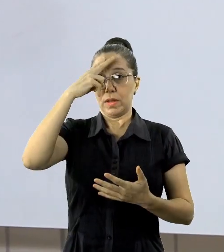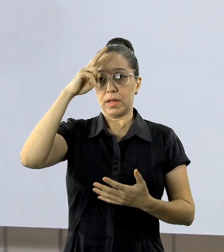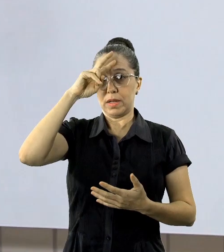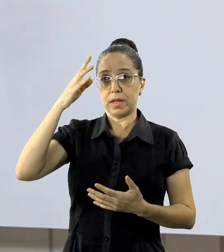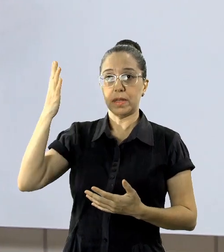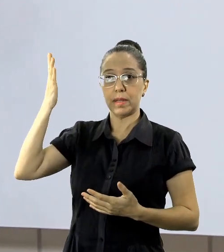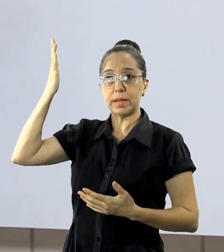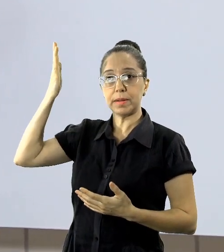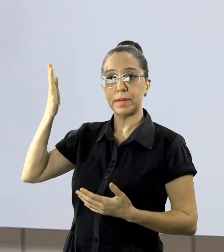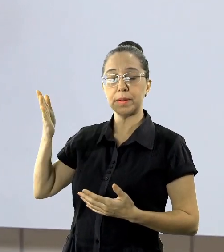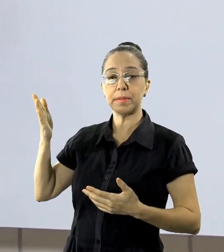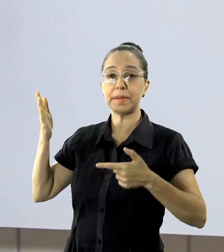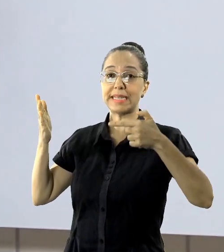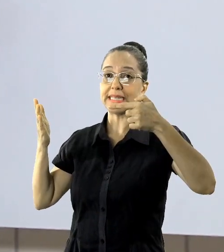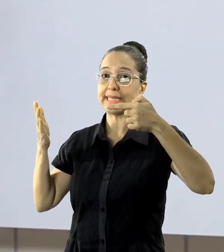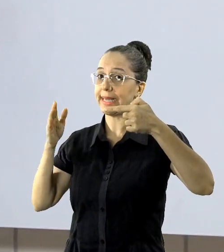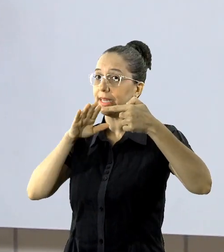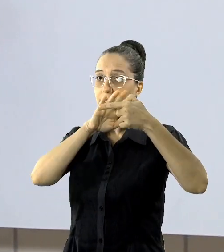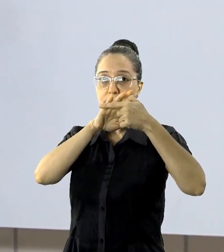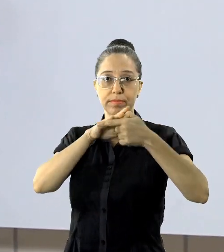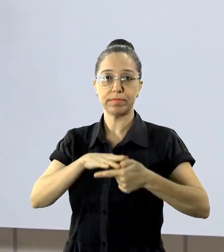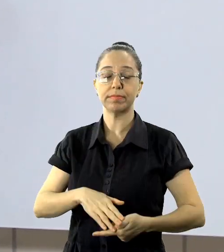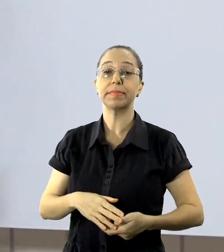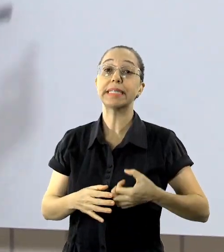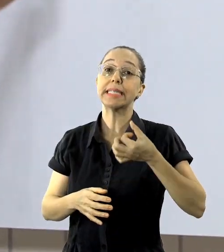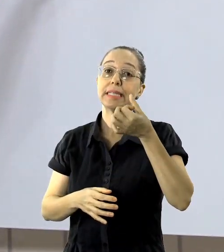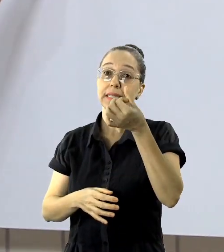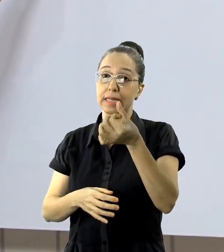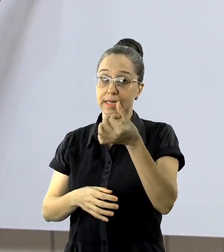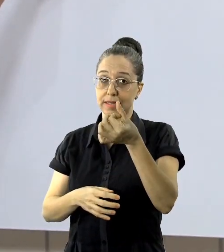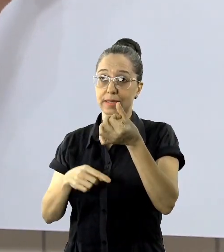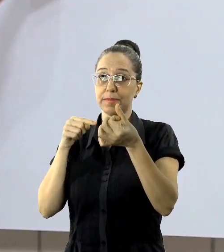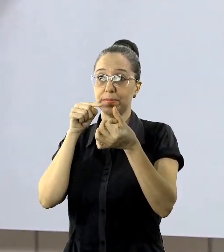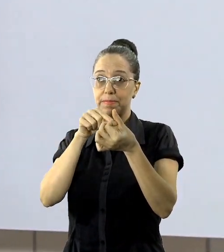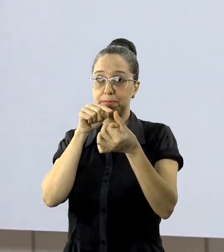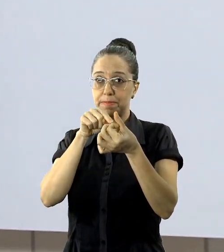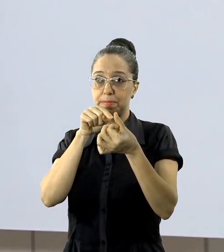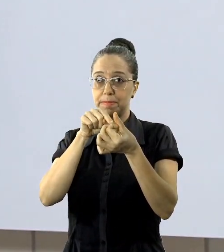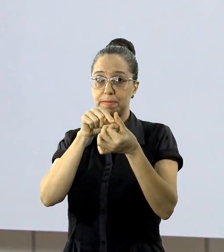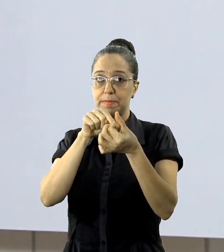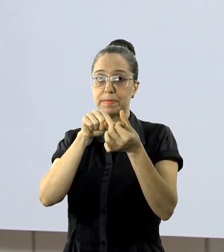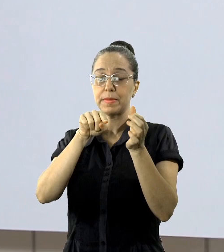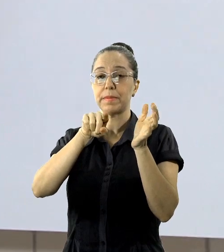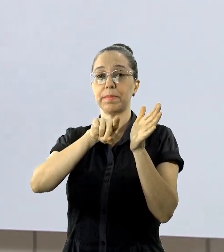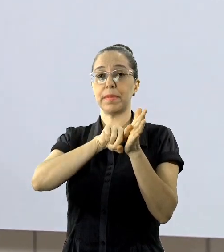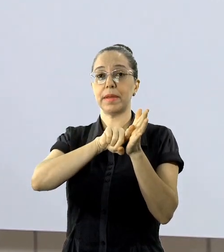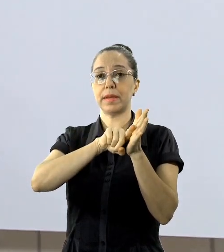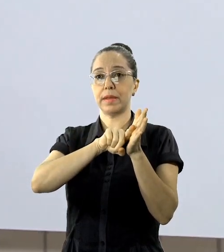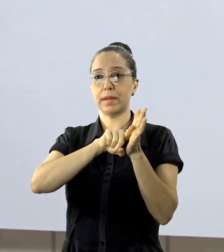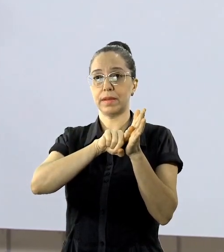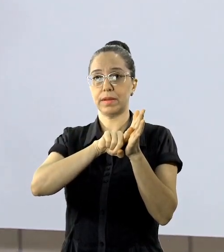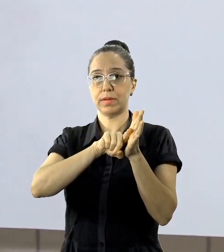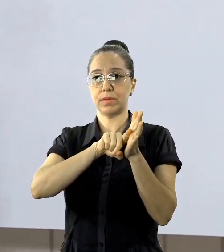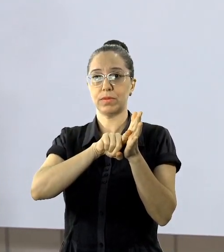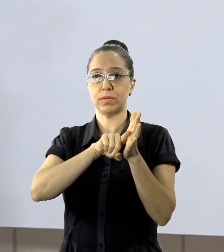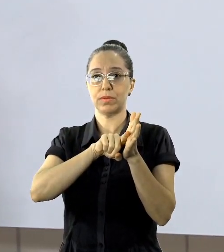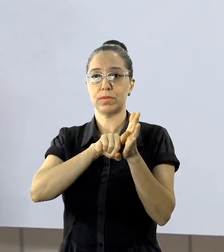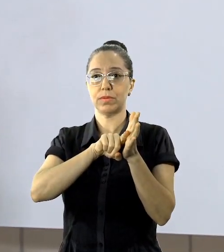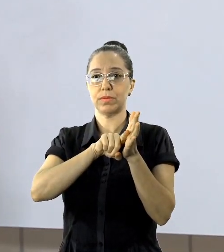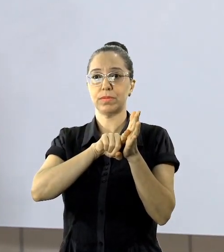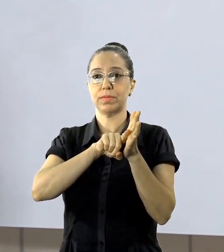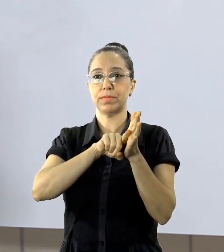mais 7 dezenas, nós temos 6. E vamos tirar uma dezena. Então, temos 6